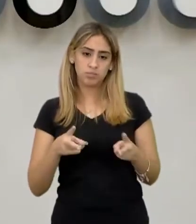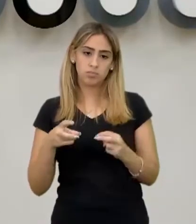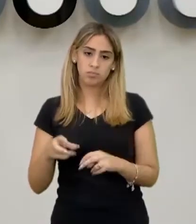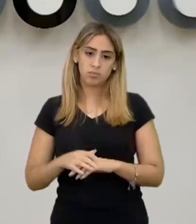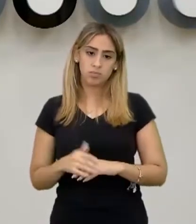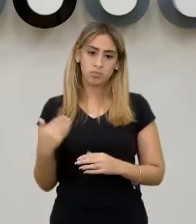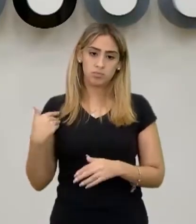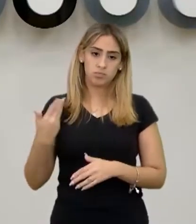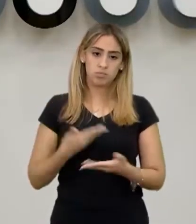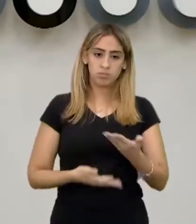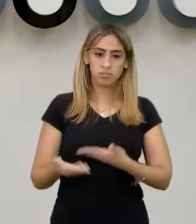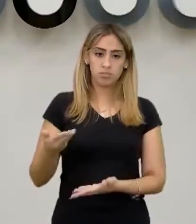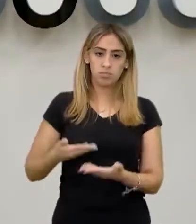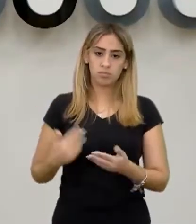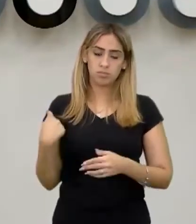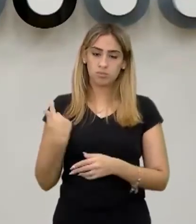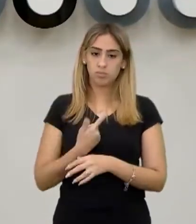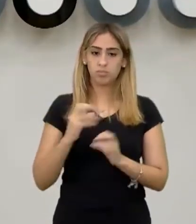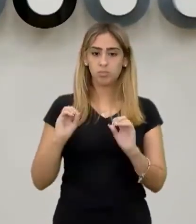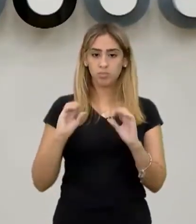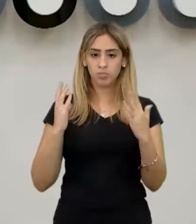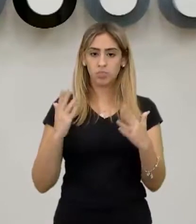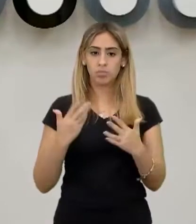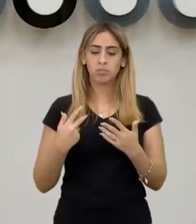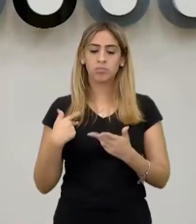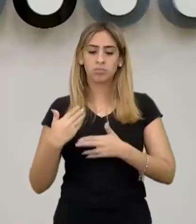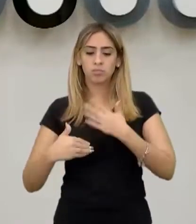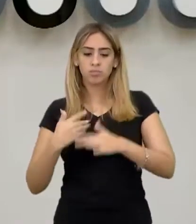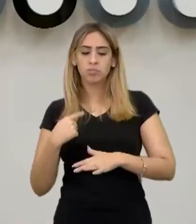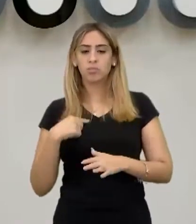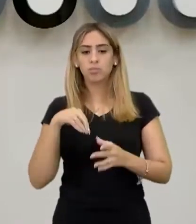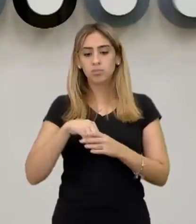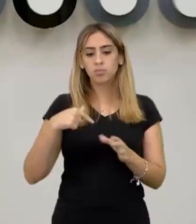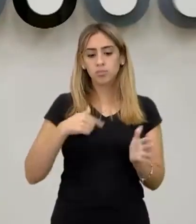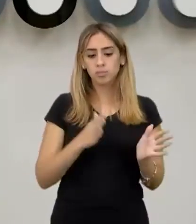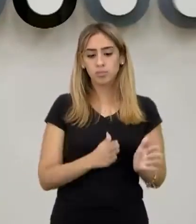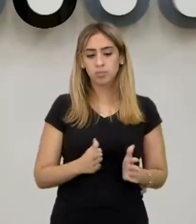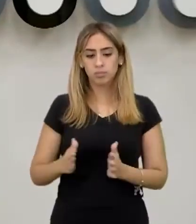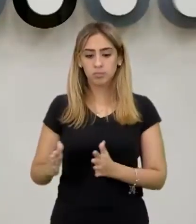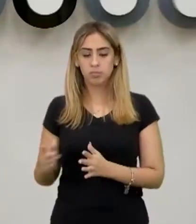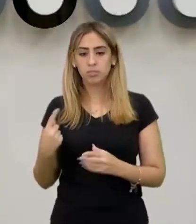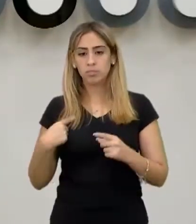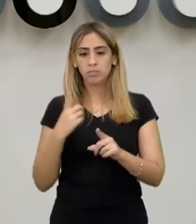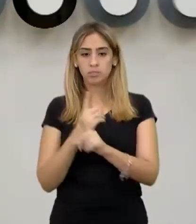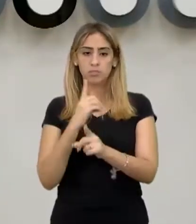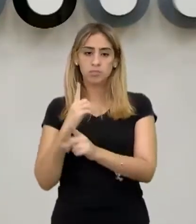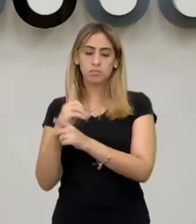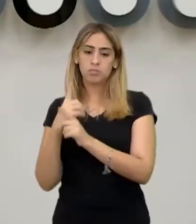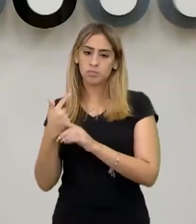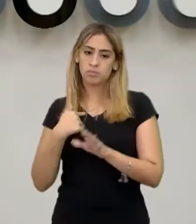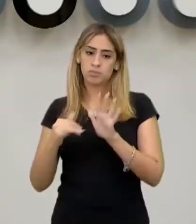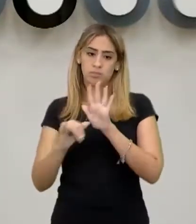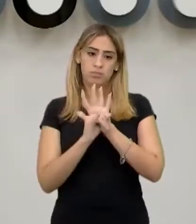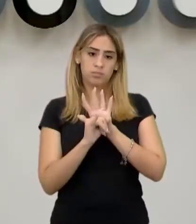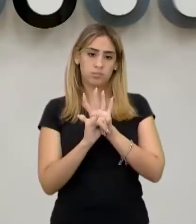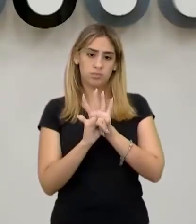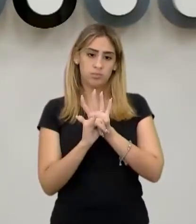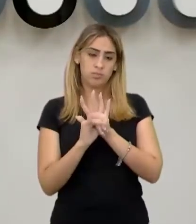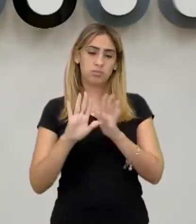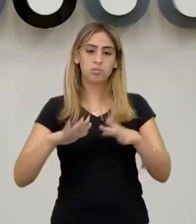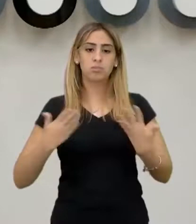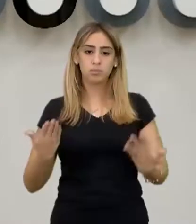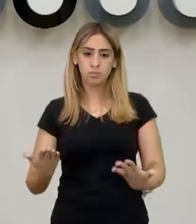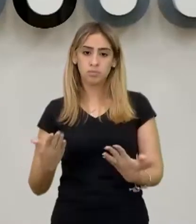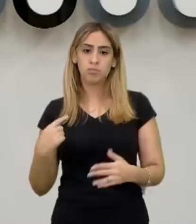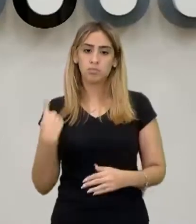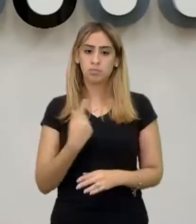que essa escolha ela foi acontecendo dentro do meu processo de descoberta da minha identidade. Né?